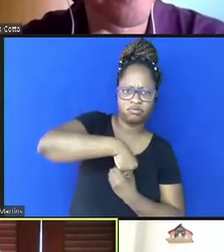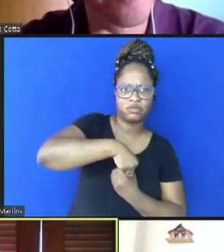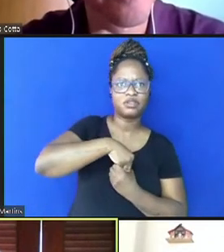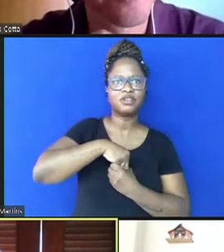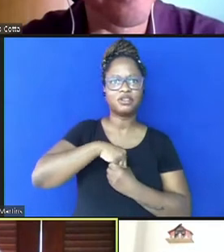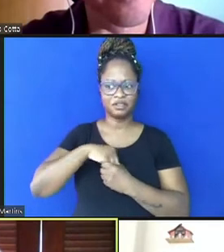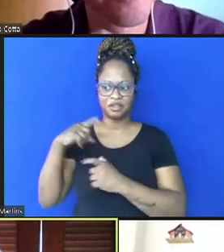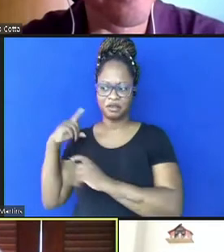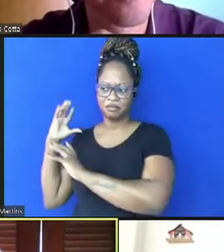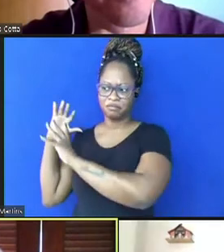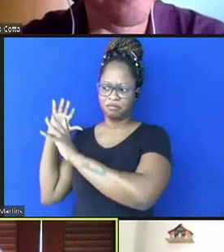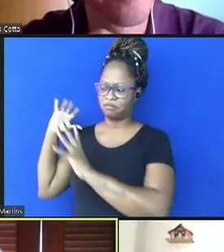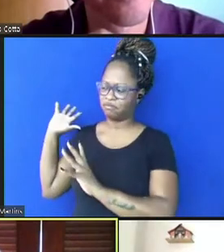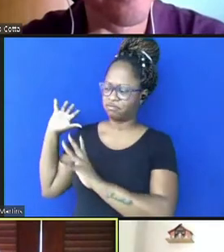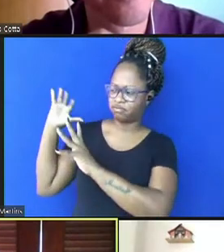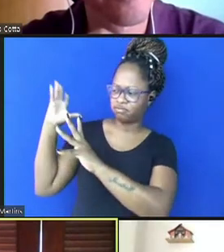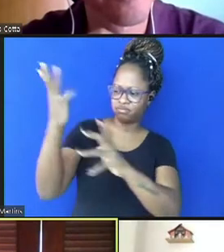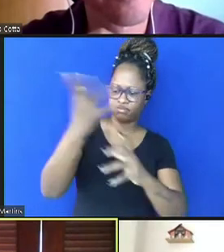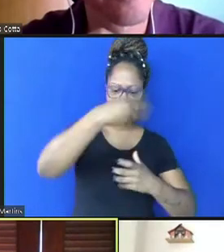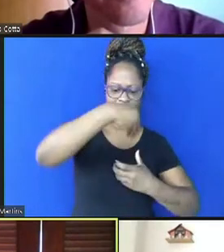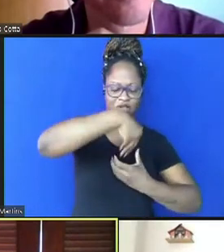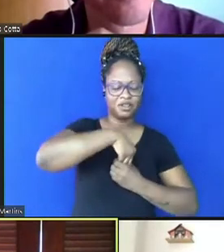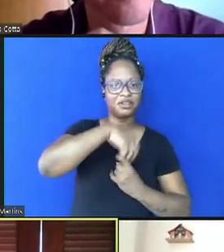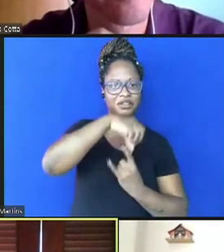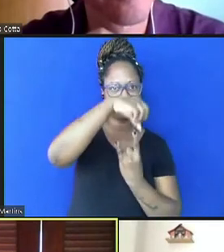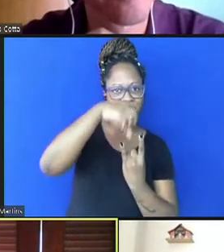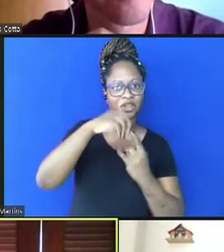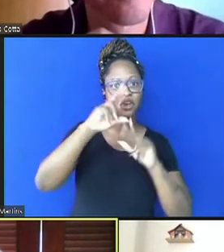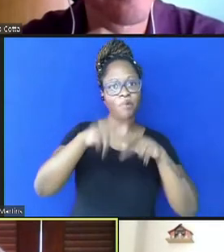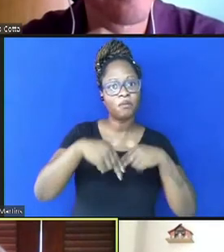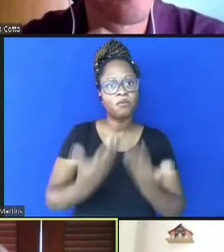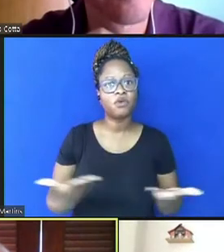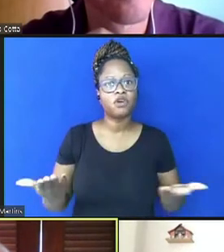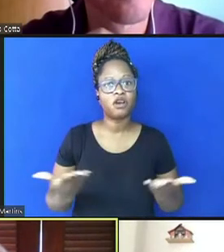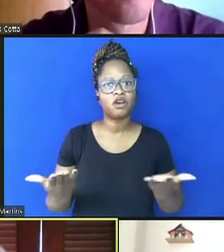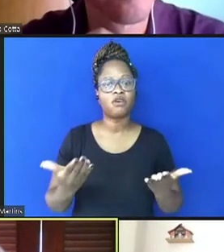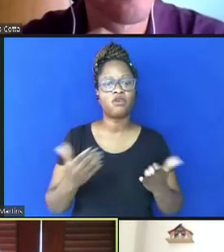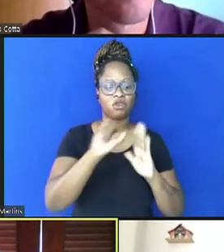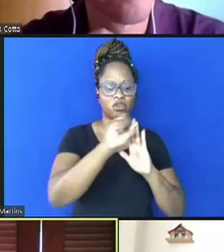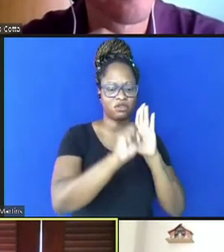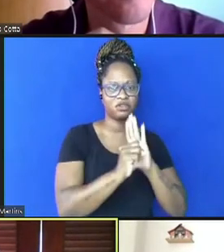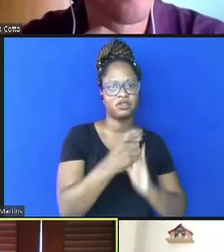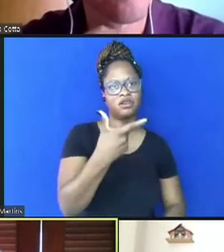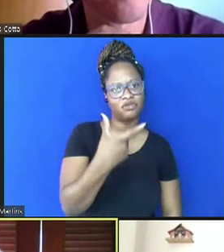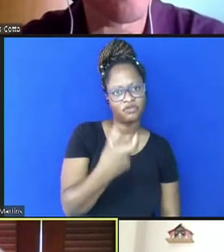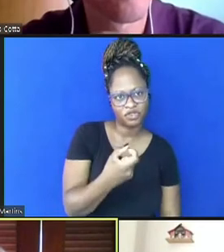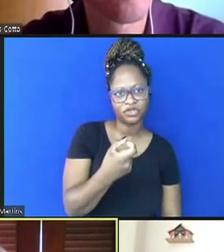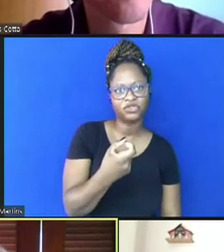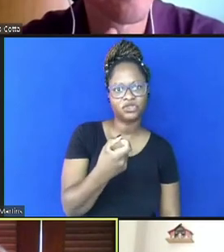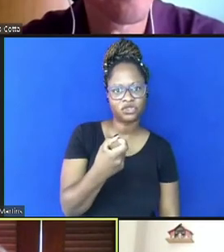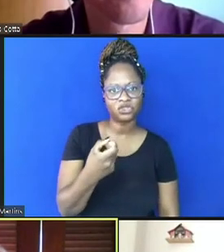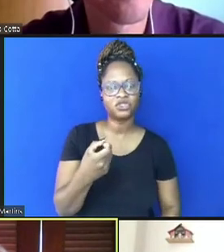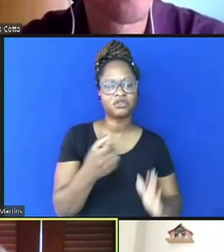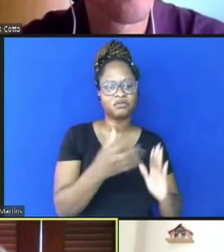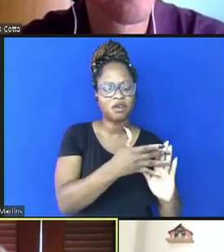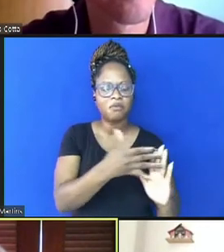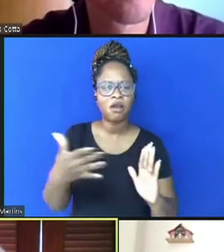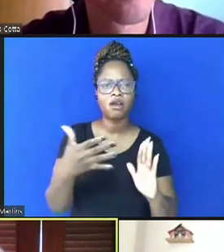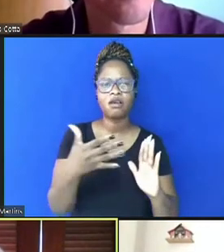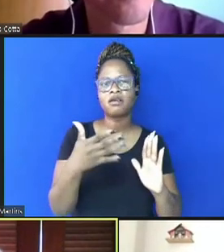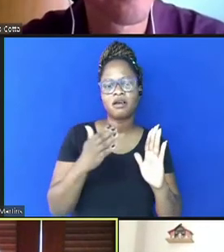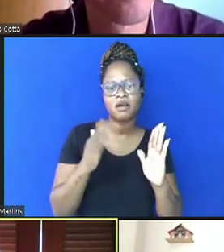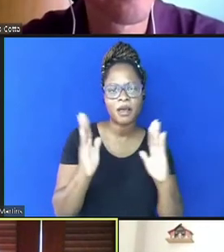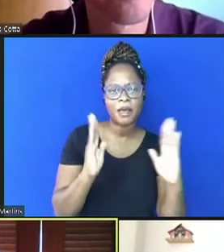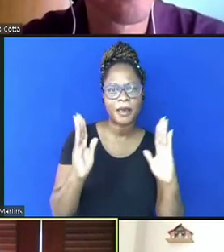instituição Fundação Oswaldo Cruz. Por isso, durante todo o século XX, durante esses 20 primeiros anos de século